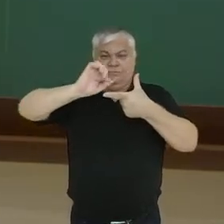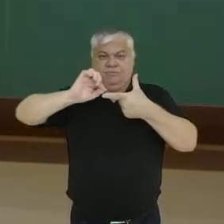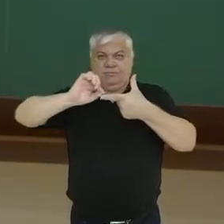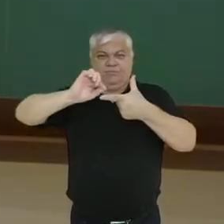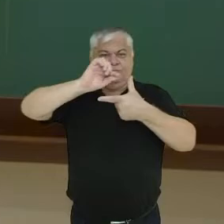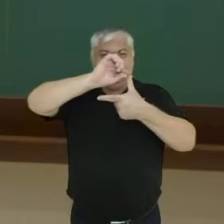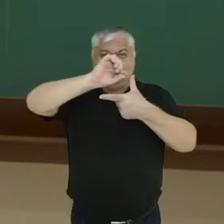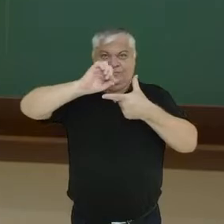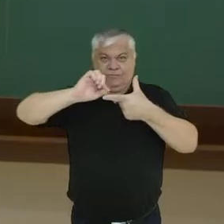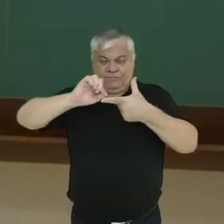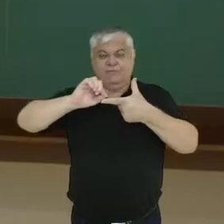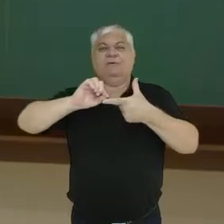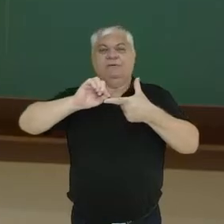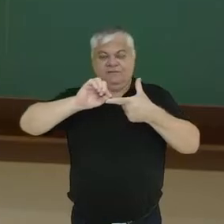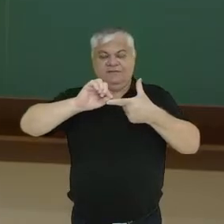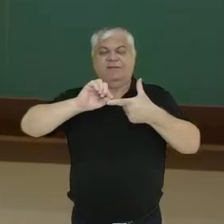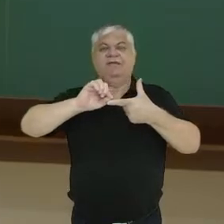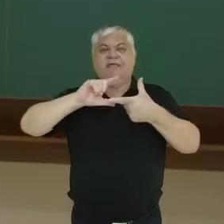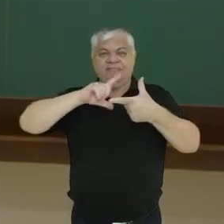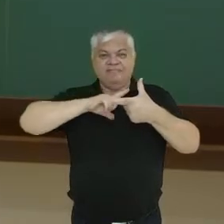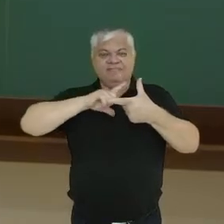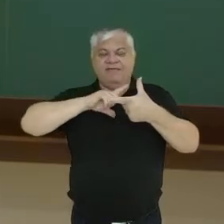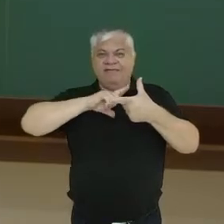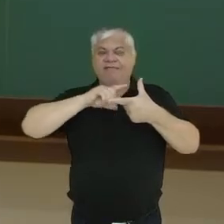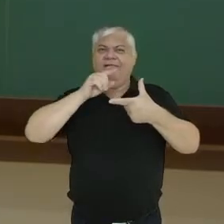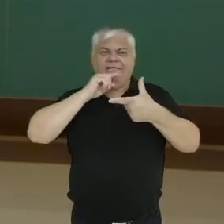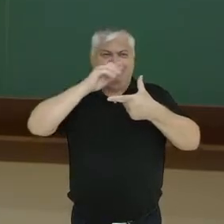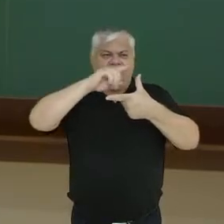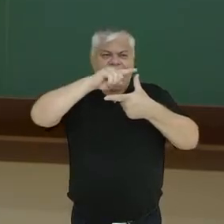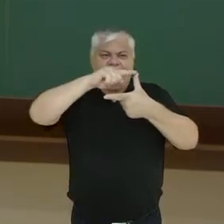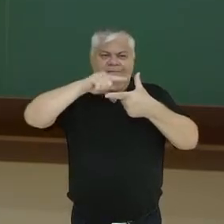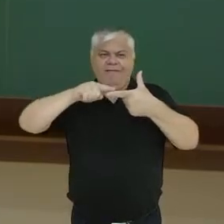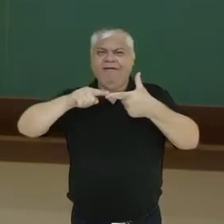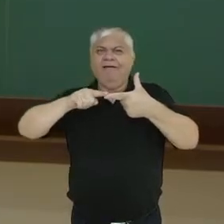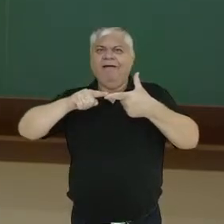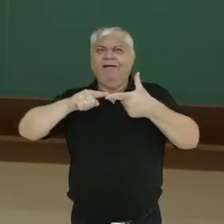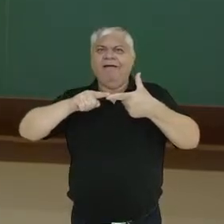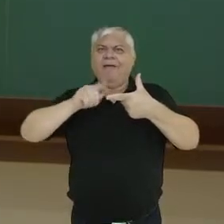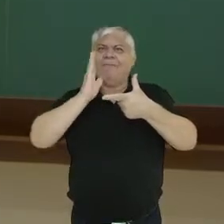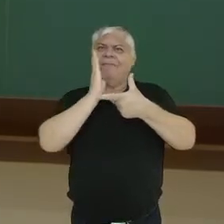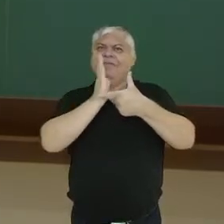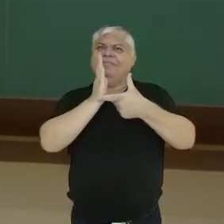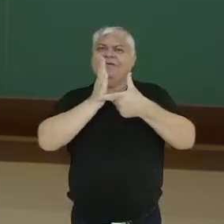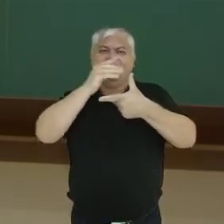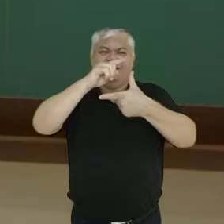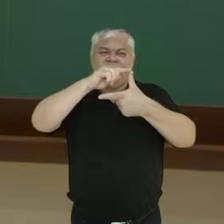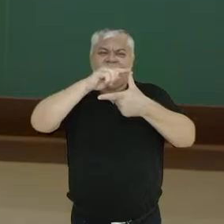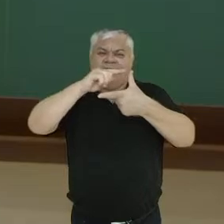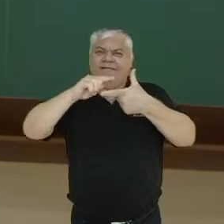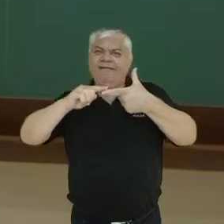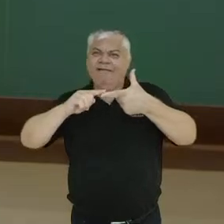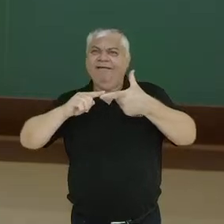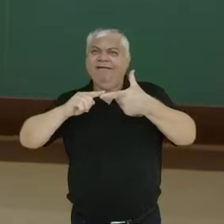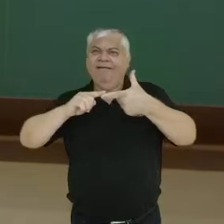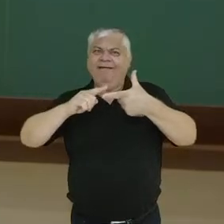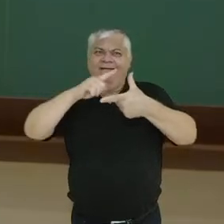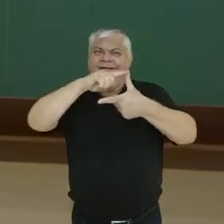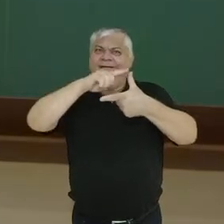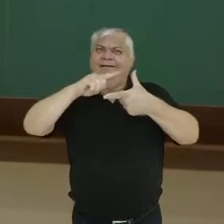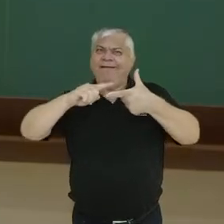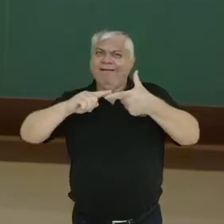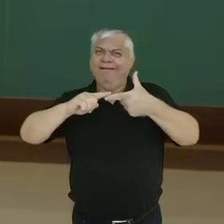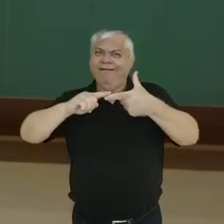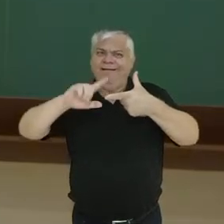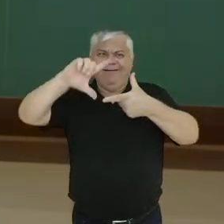Aparece um triângulo retângulo, gente, na metade ali, ó. A metade que a diagonal faz, a diagonal divide, né, o quadrilátero em